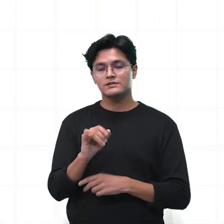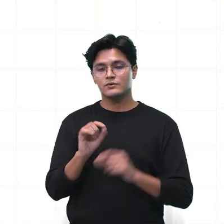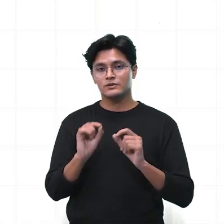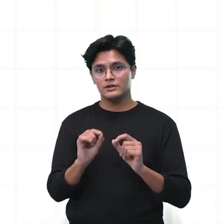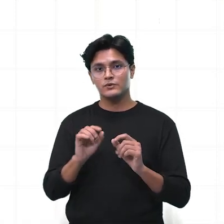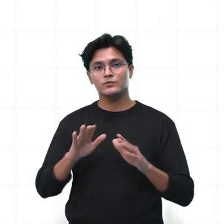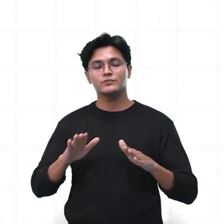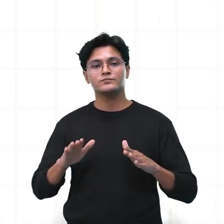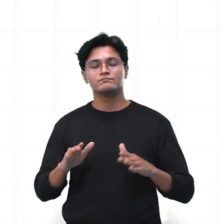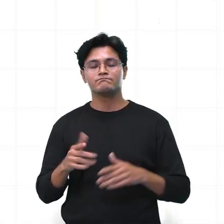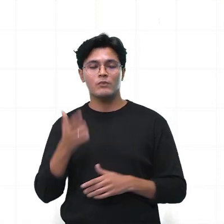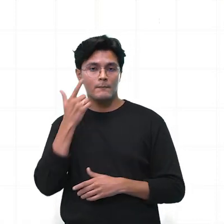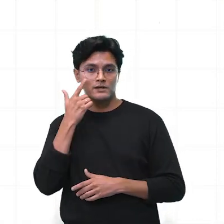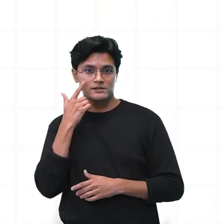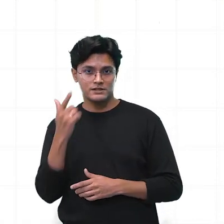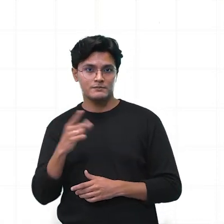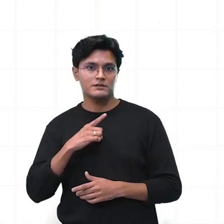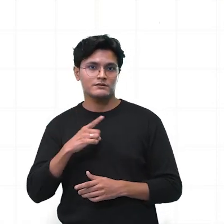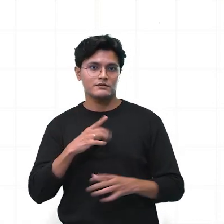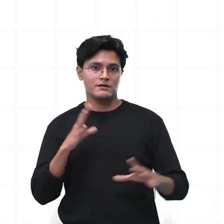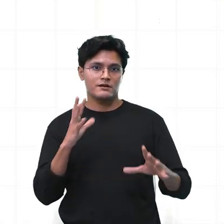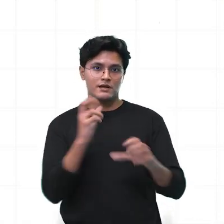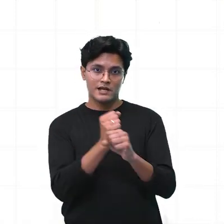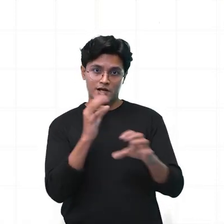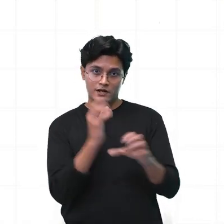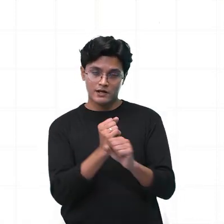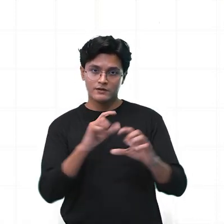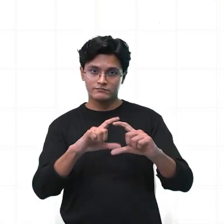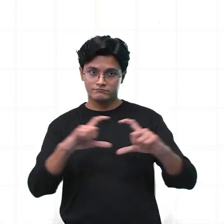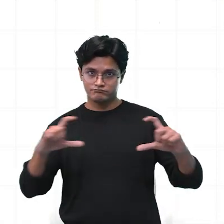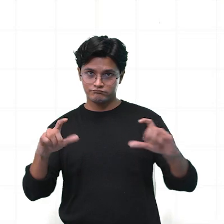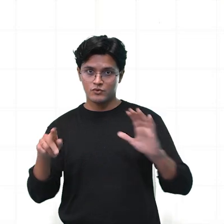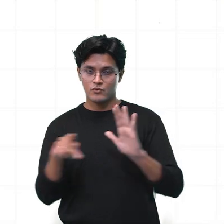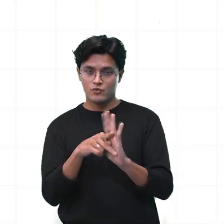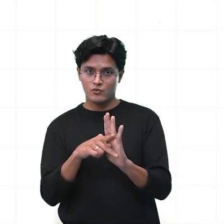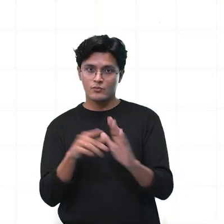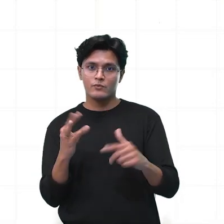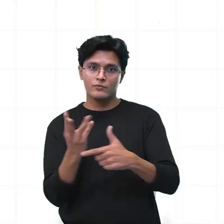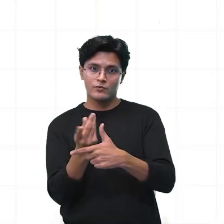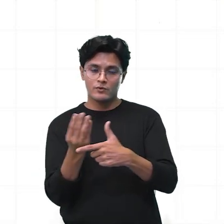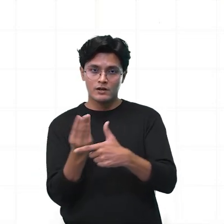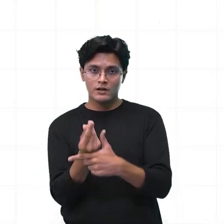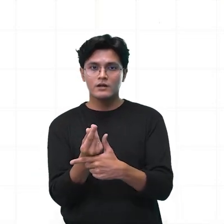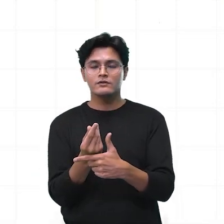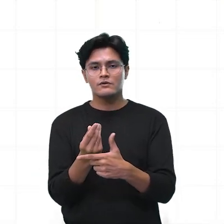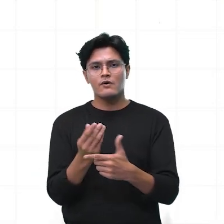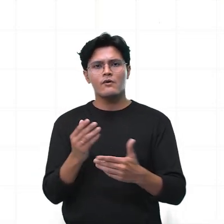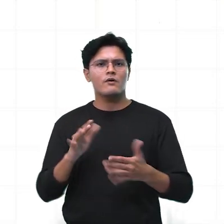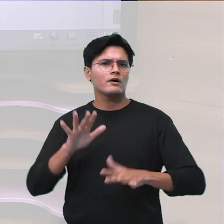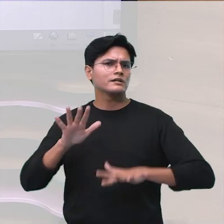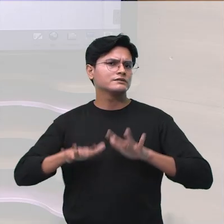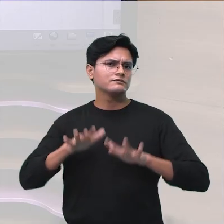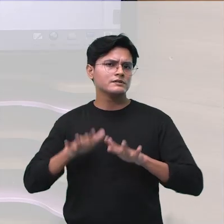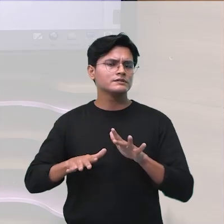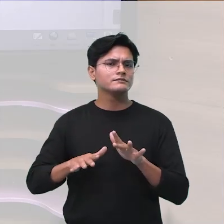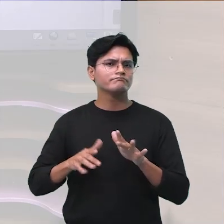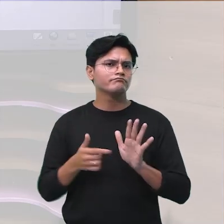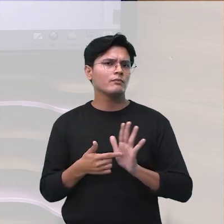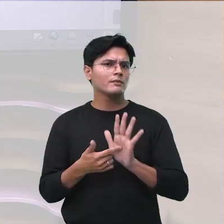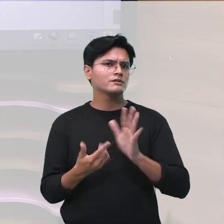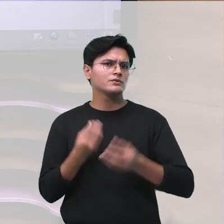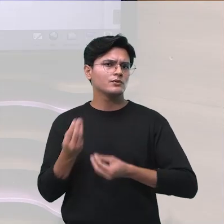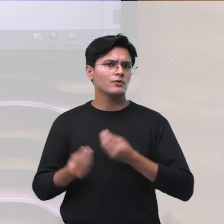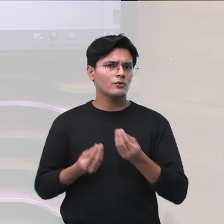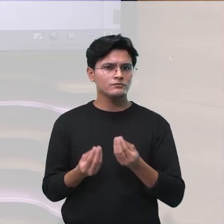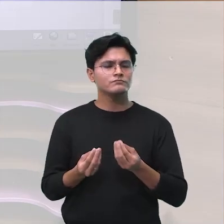vejam que são expressões da álgebra que elas vão, de vez em quando, aparecer dentro da